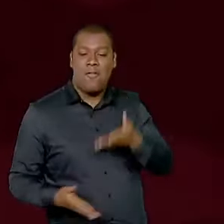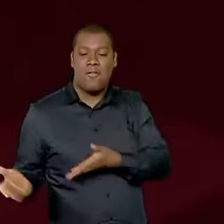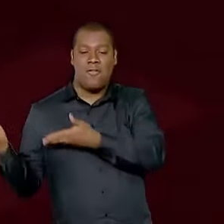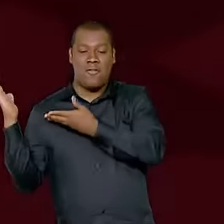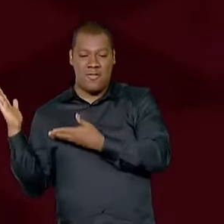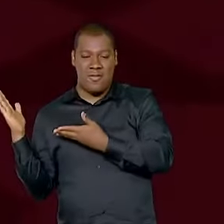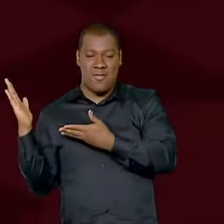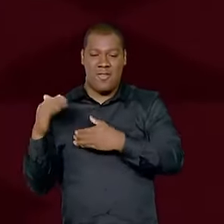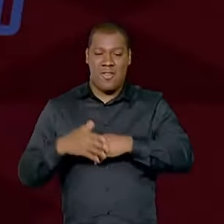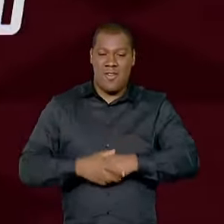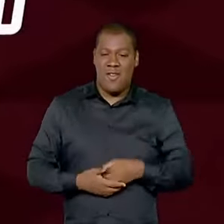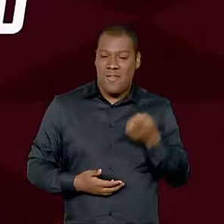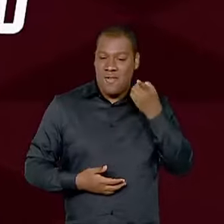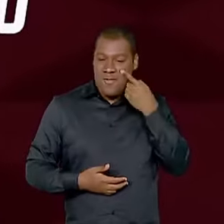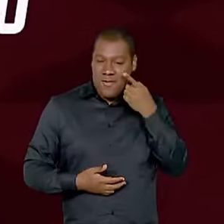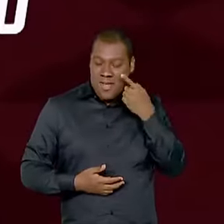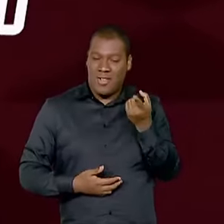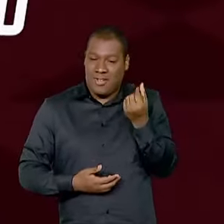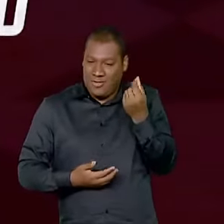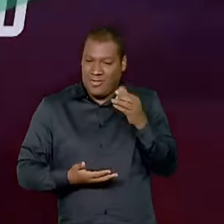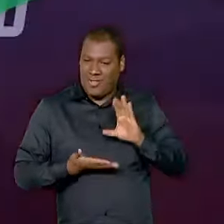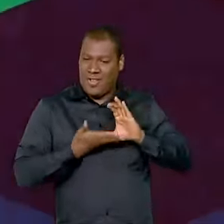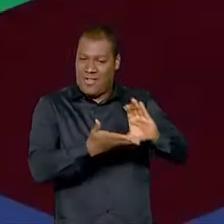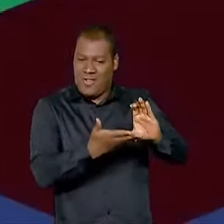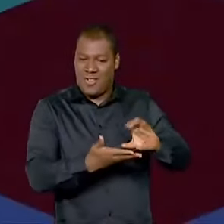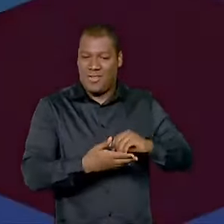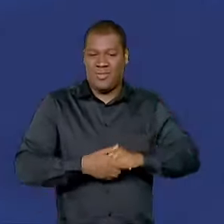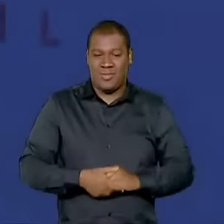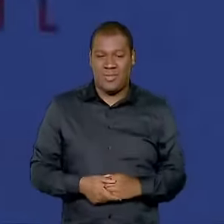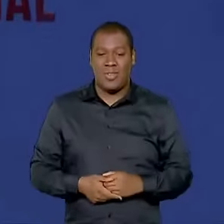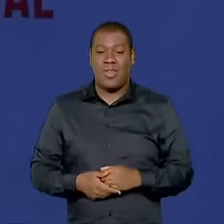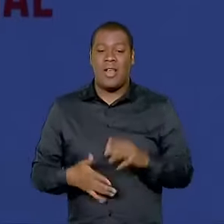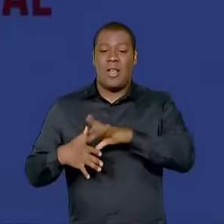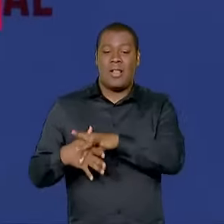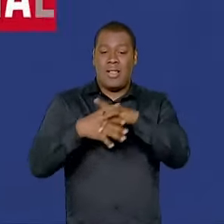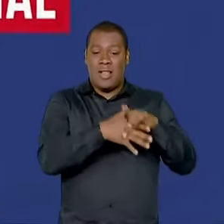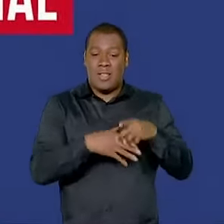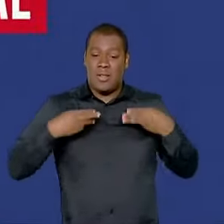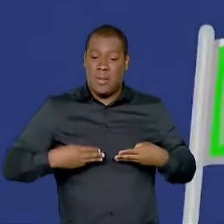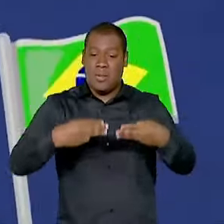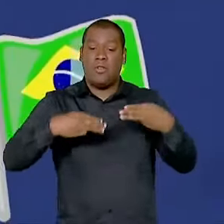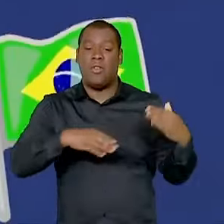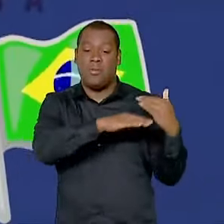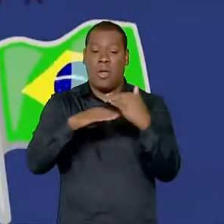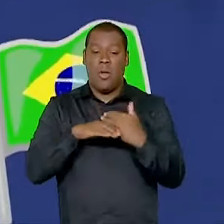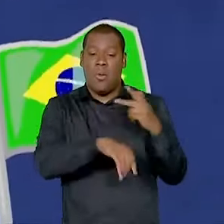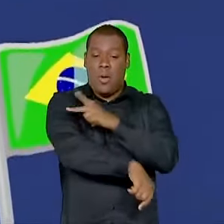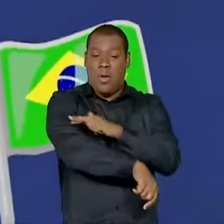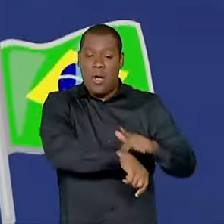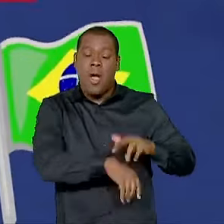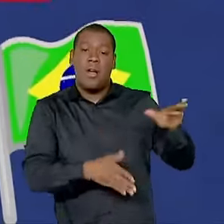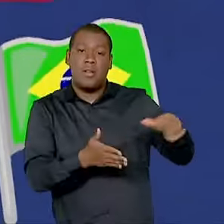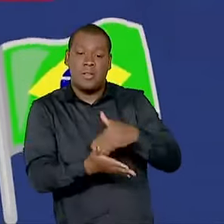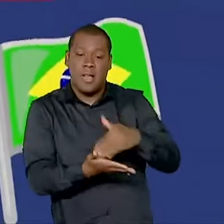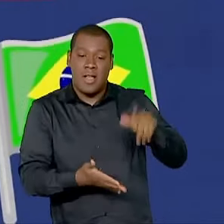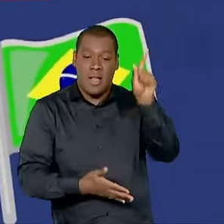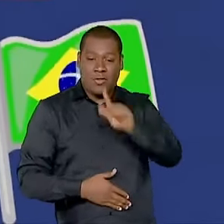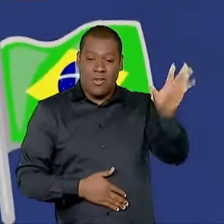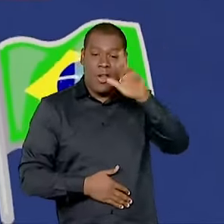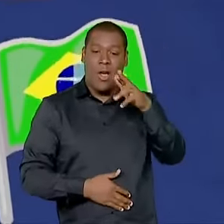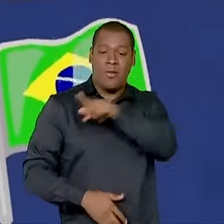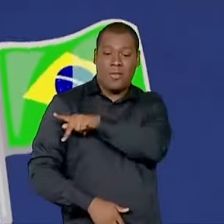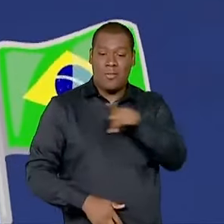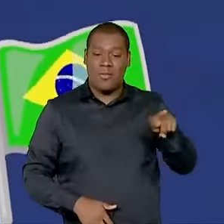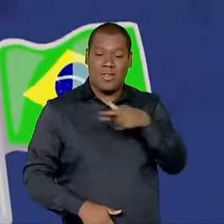até o final para ver quanto dinheiro vai ser investido. Sob a liderança do Ministério da Igualdade Racial e da Secretaria-Geral da Presidência